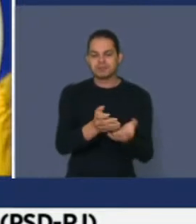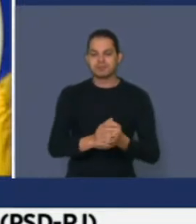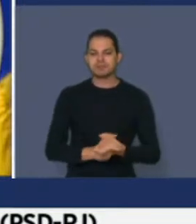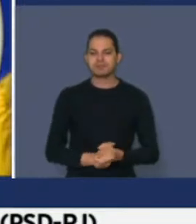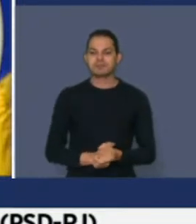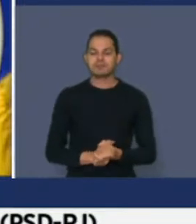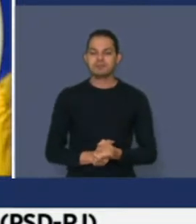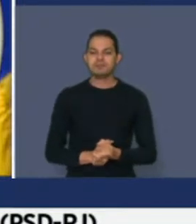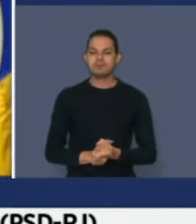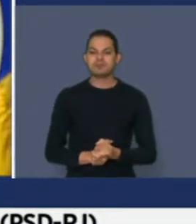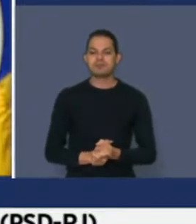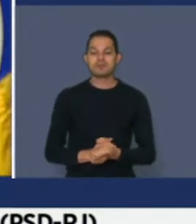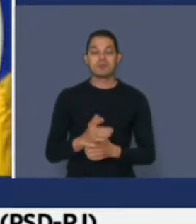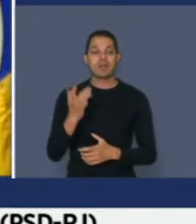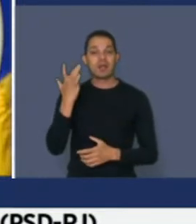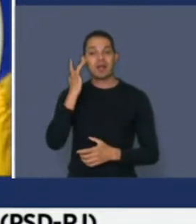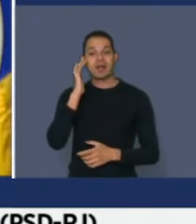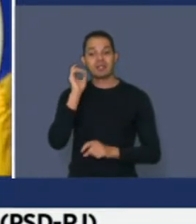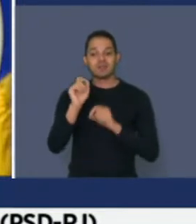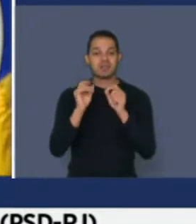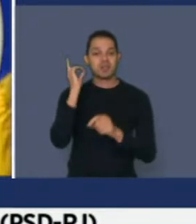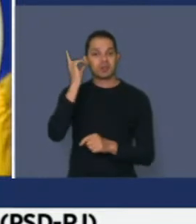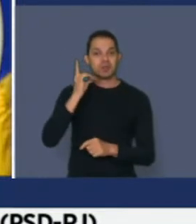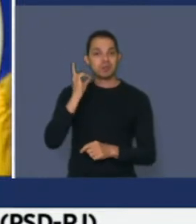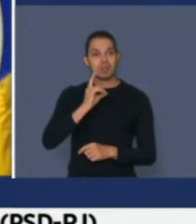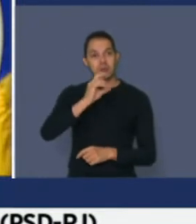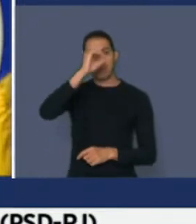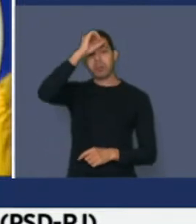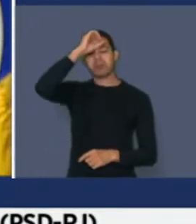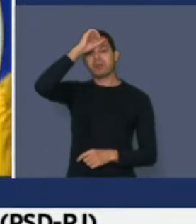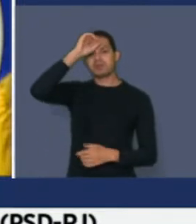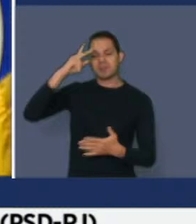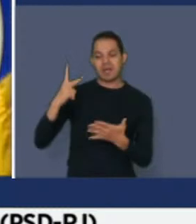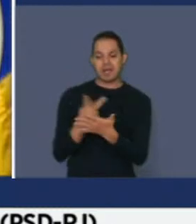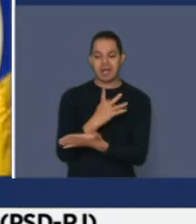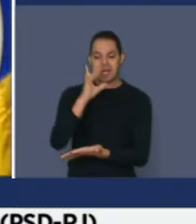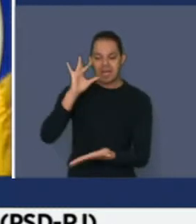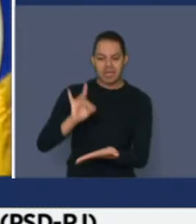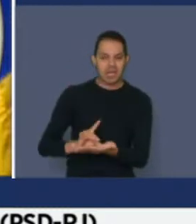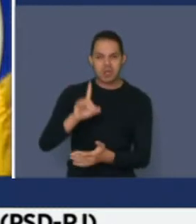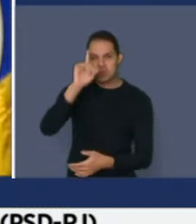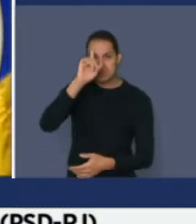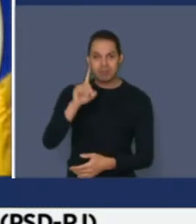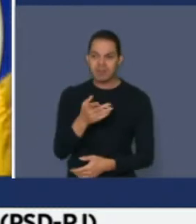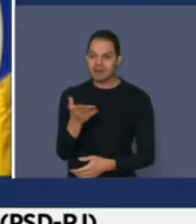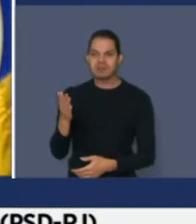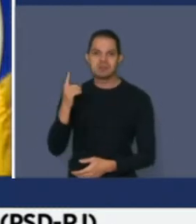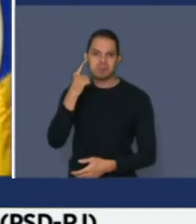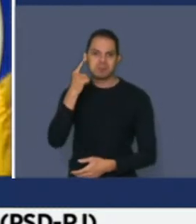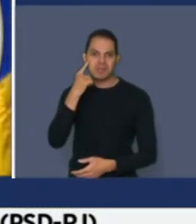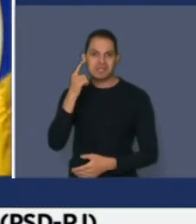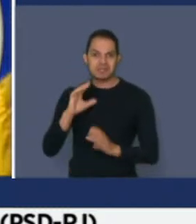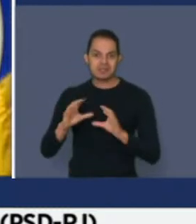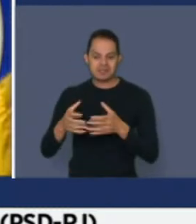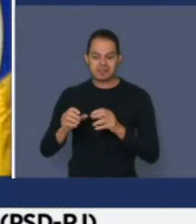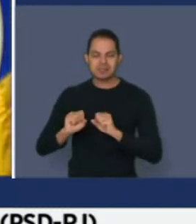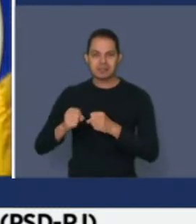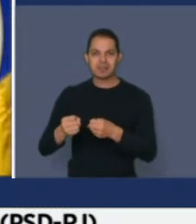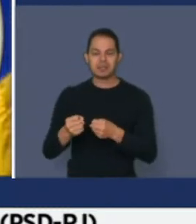com a ignorância dos deputados sobre a realidade dos fatos que ocorreram no âmbito do Conselho de Ética.